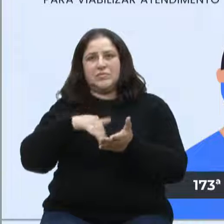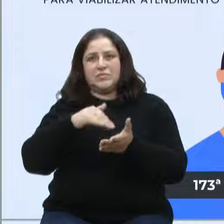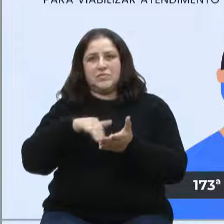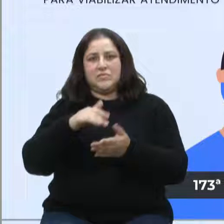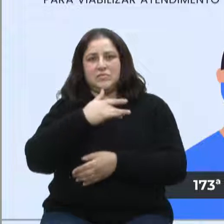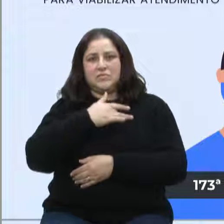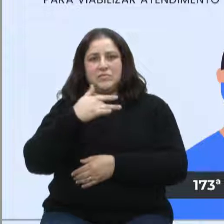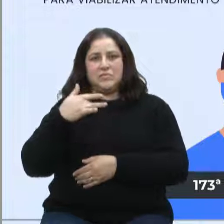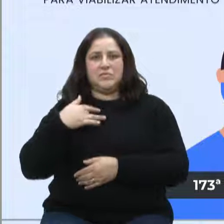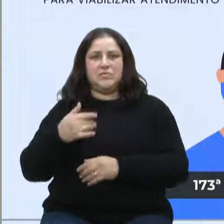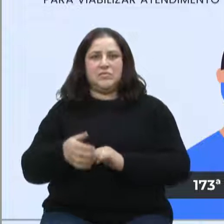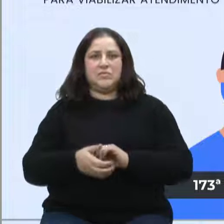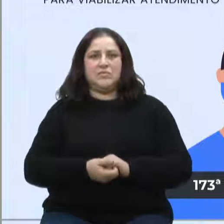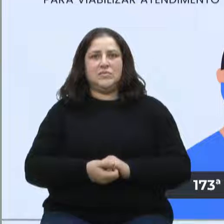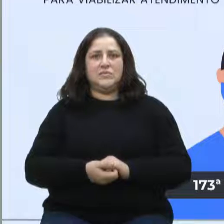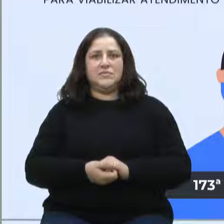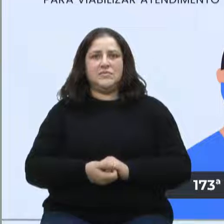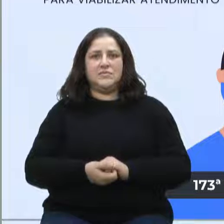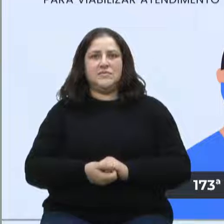saúde.